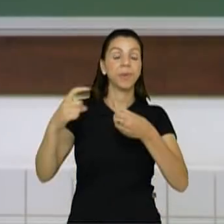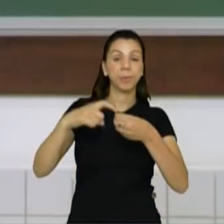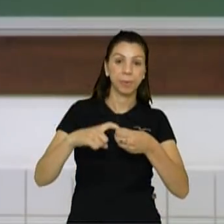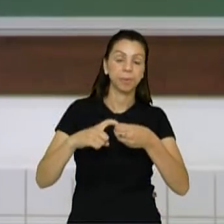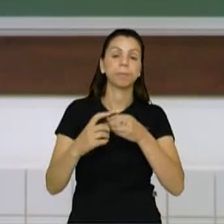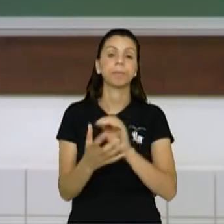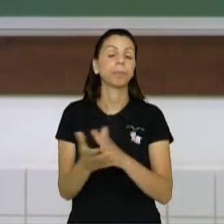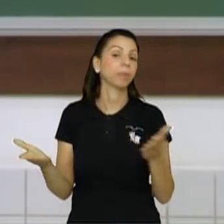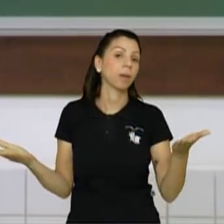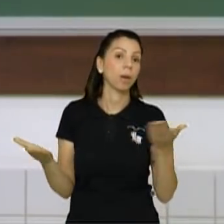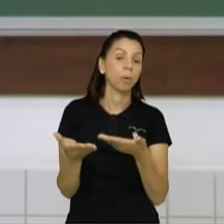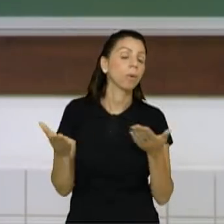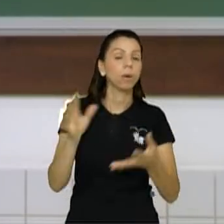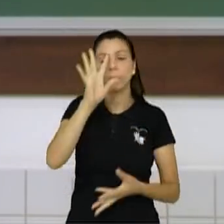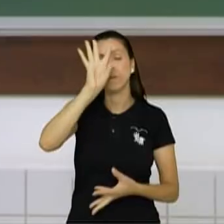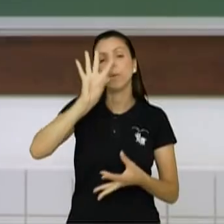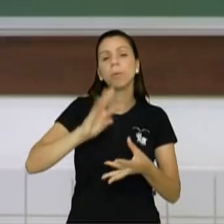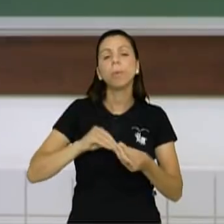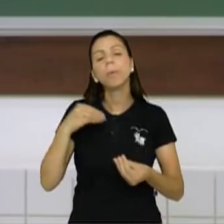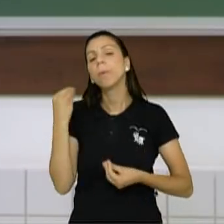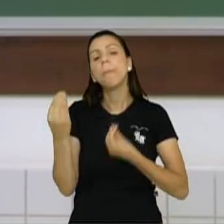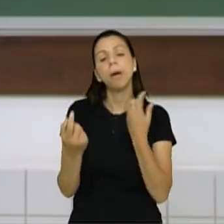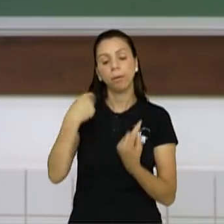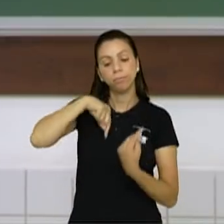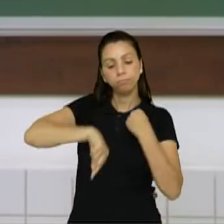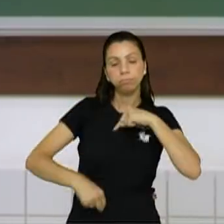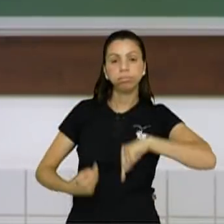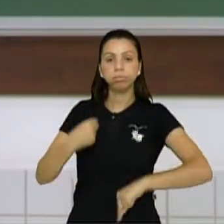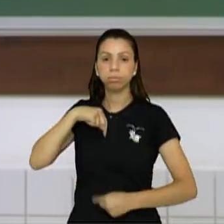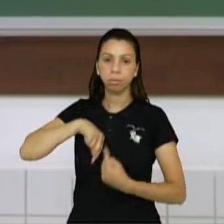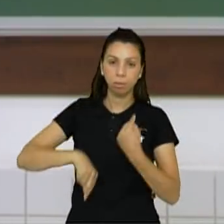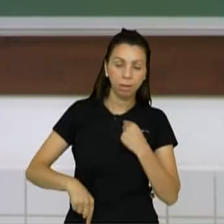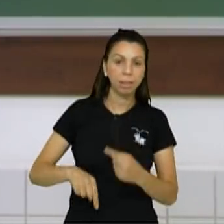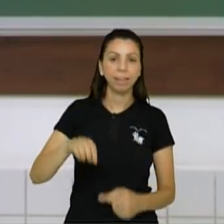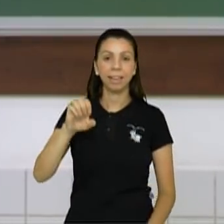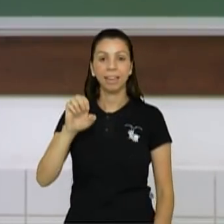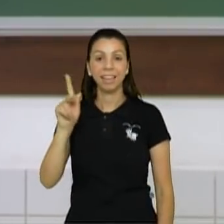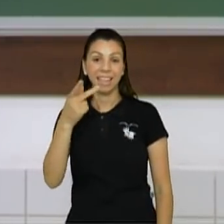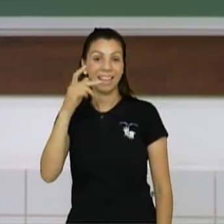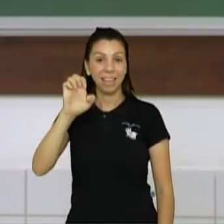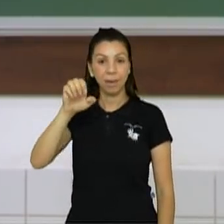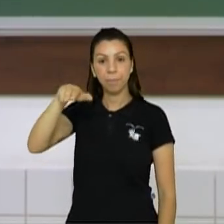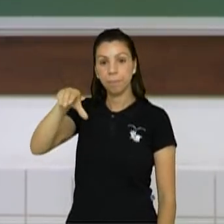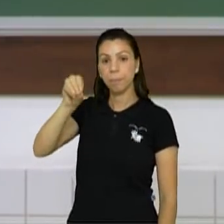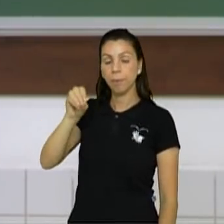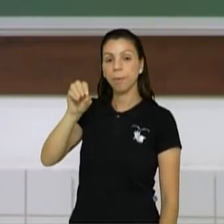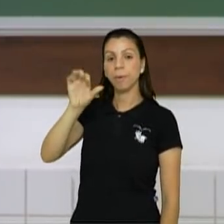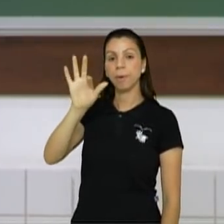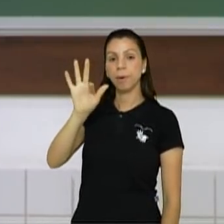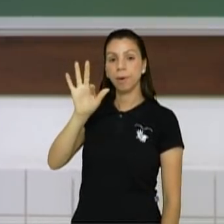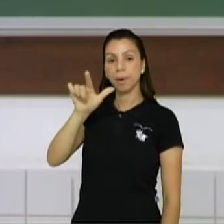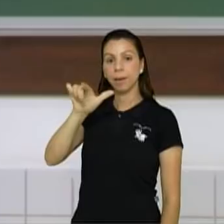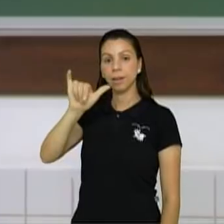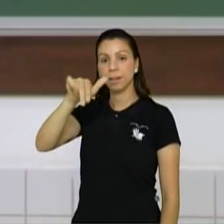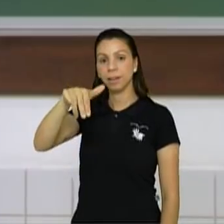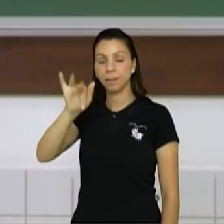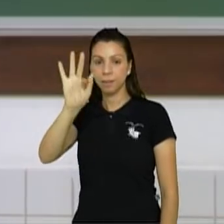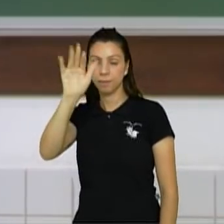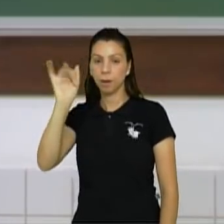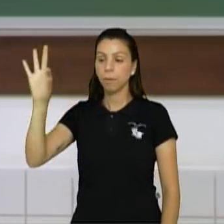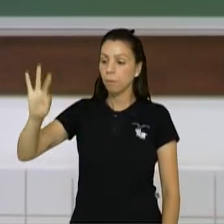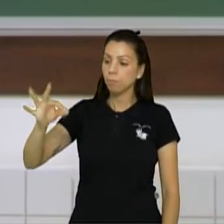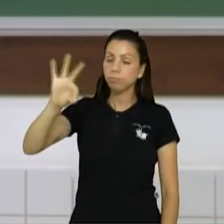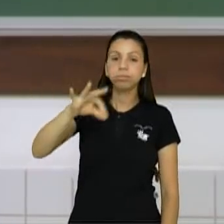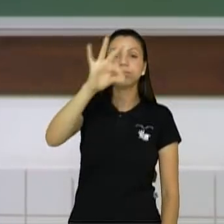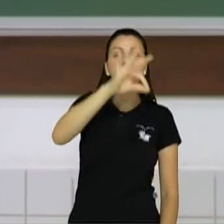Voltamos e agora a gente vai entender como que é a circulação do sangue, ou melhor, da hemolinfa dos mosquitos, para que eles possam voar e